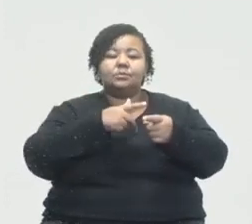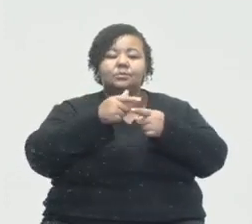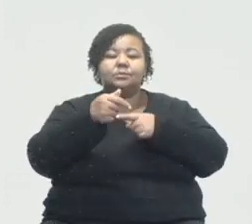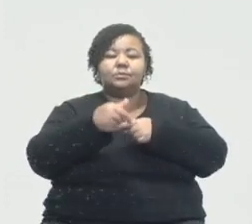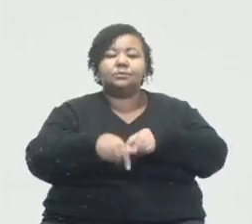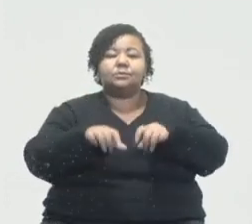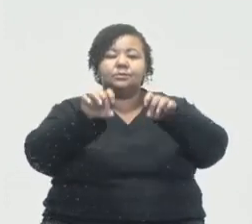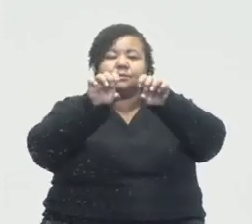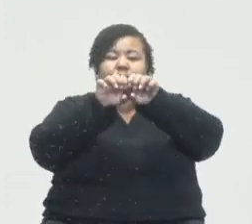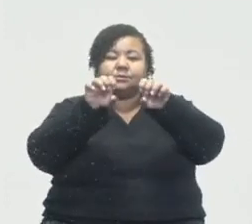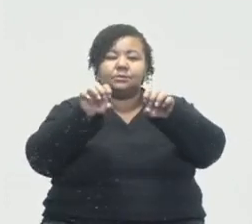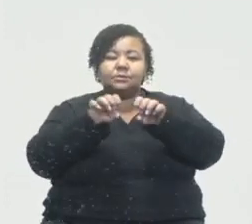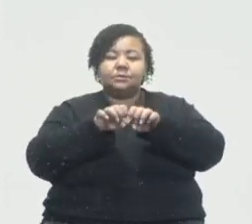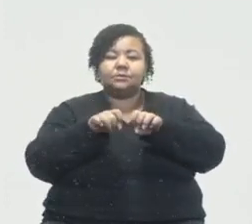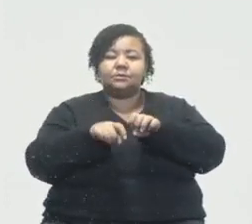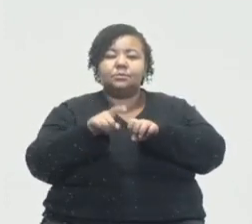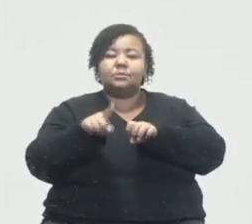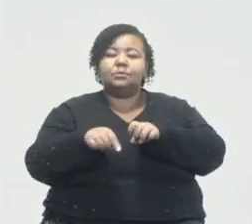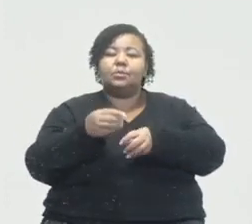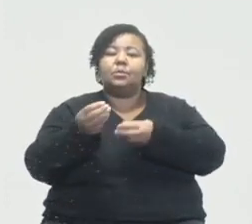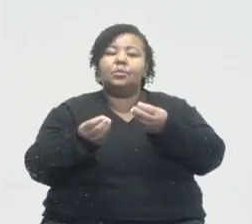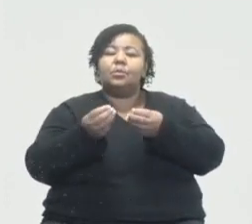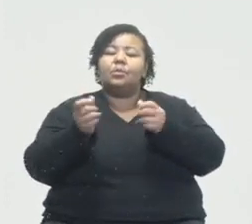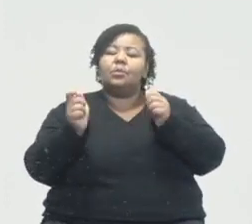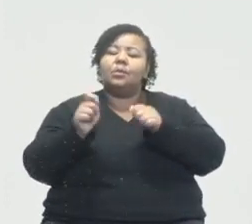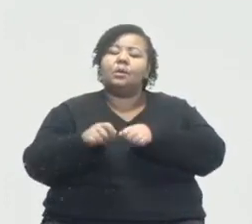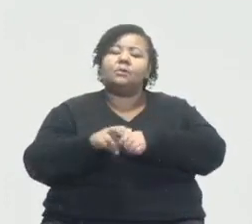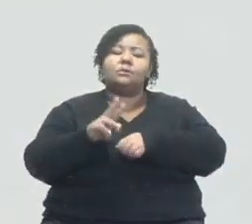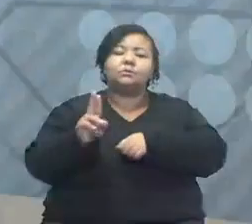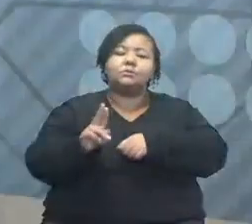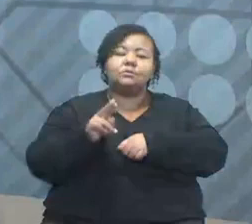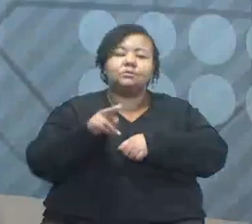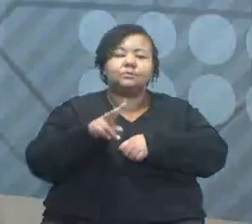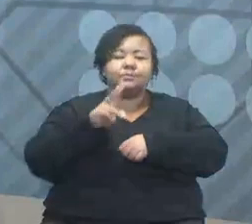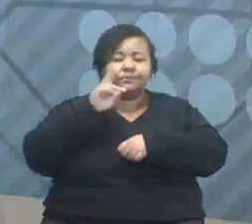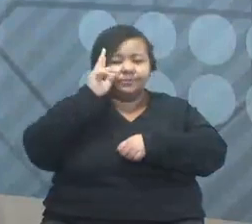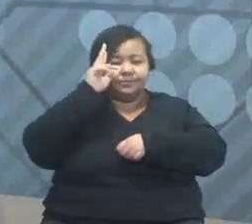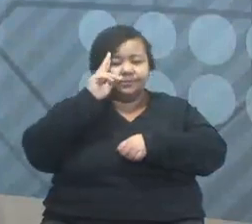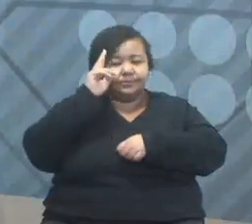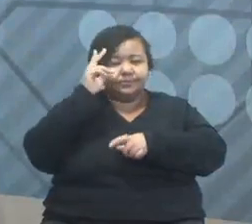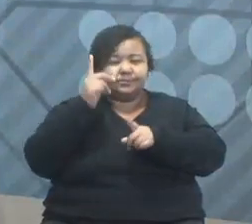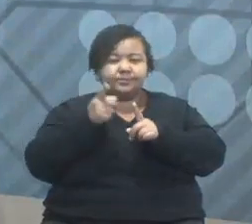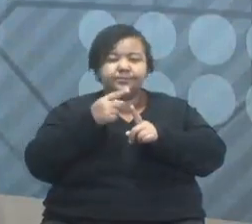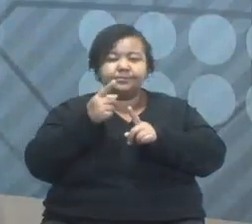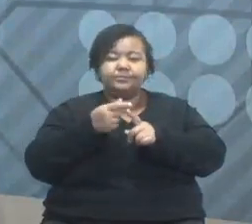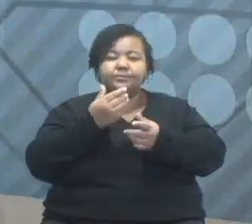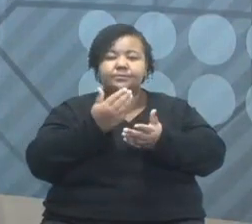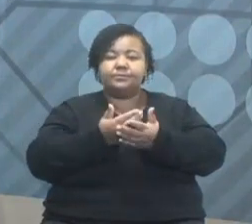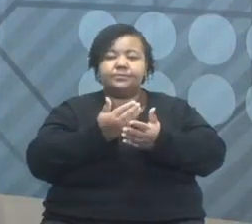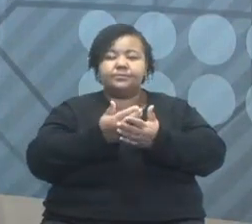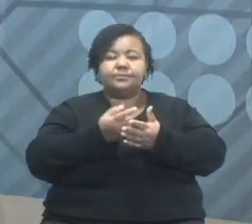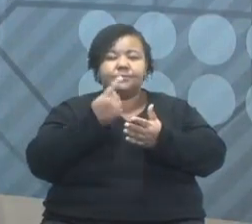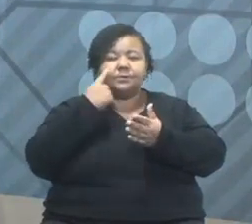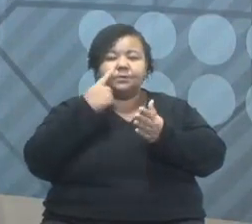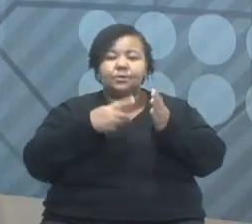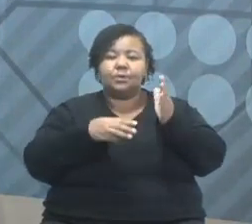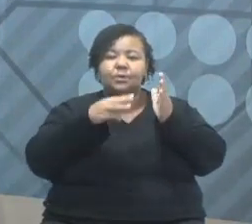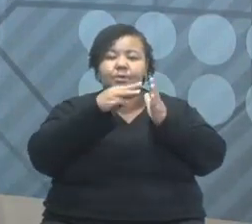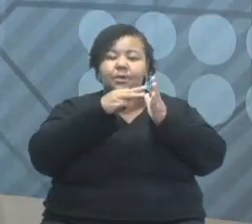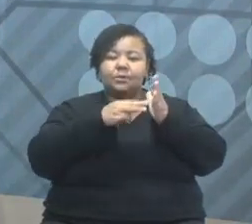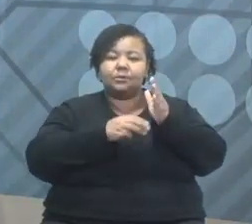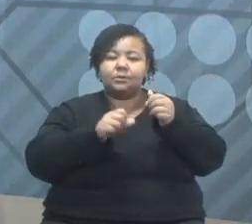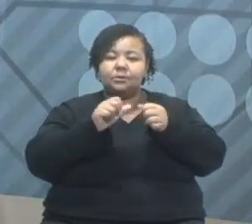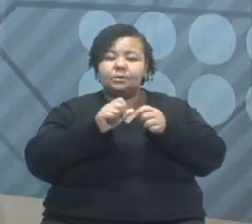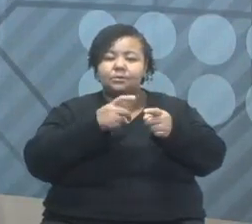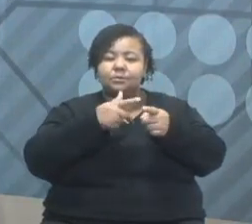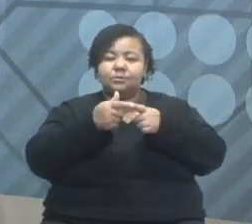equações lineares, que conceito a gente pode recorrer? Lembra lá na nossa primeira aula que nós vimos os métodos de resolução de sistema de equações